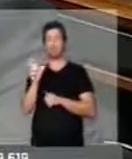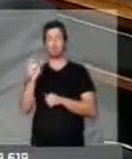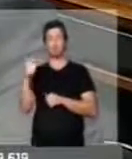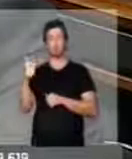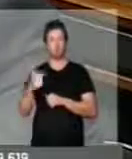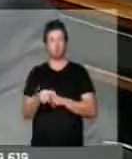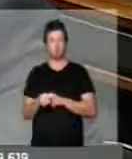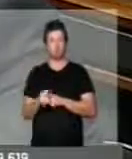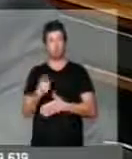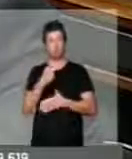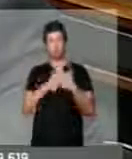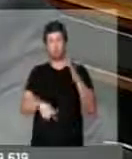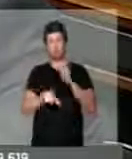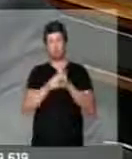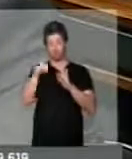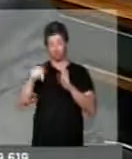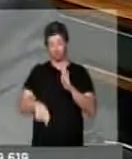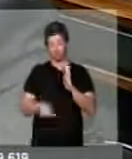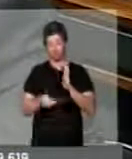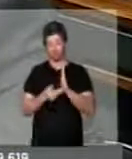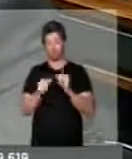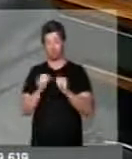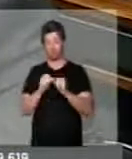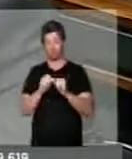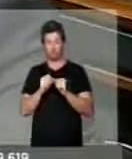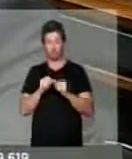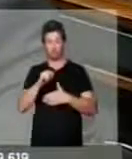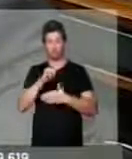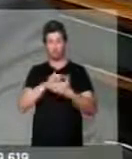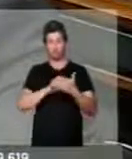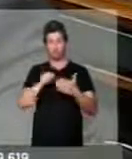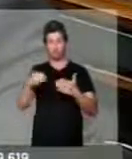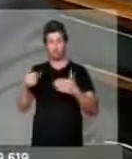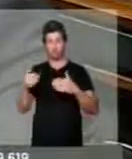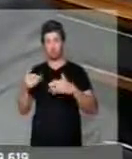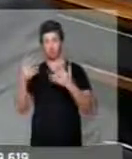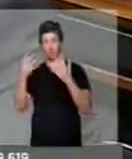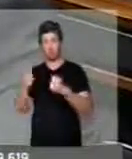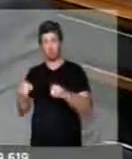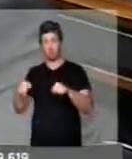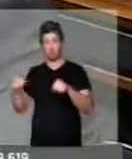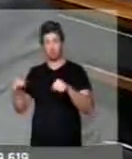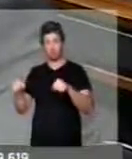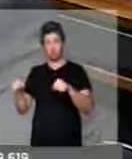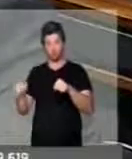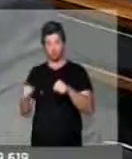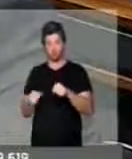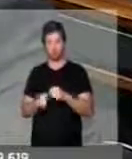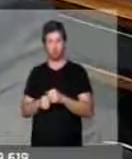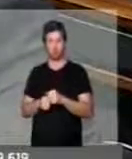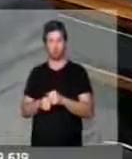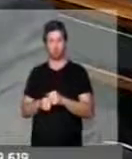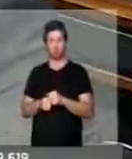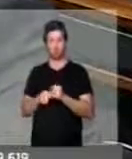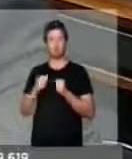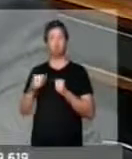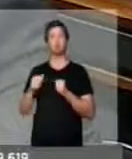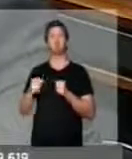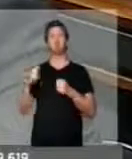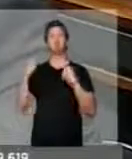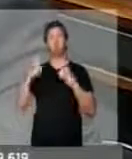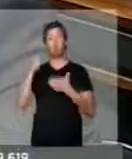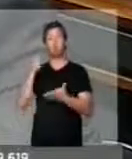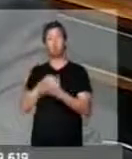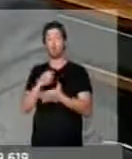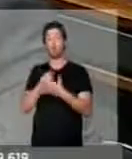Foi feito um projeto de lei aqui na casa que, entre os documentos de quem vai adquirir a motocicleta na pessoa física, ele teria que